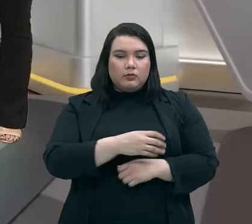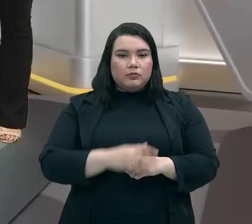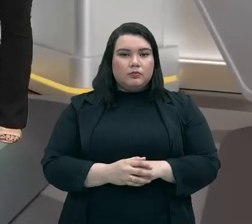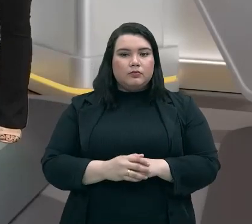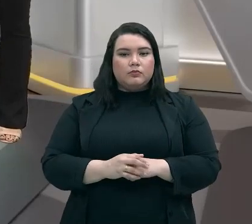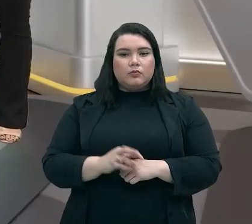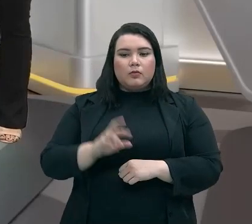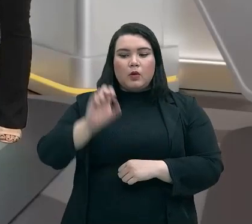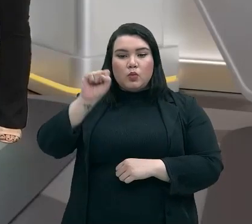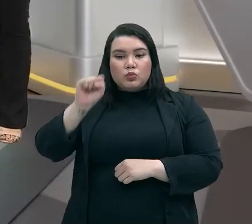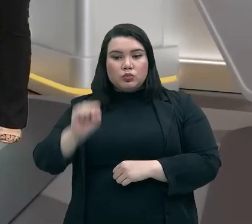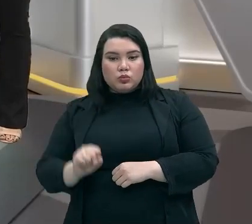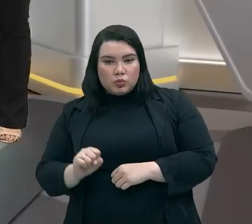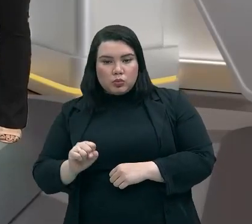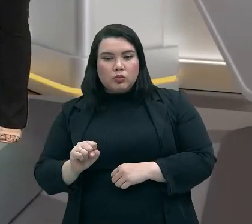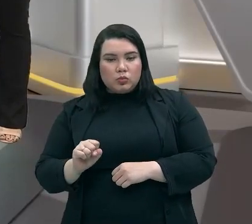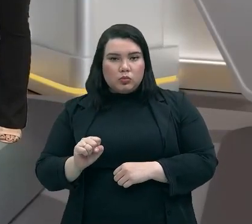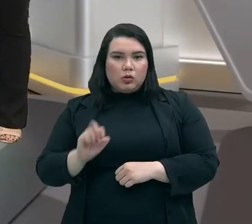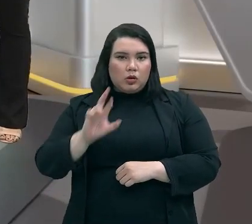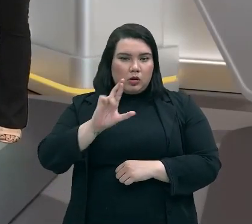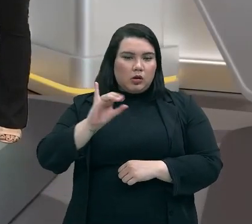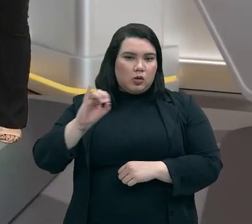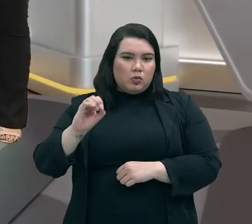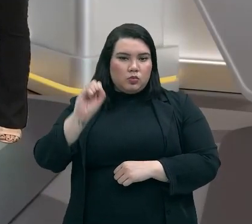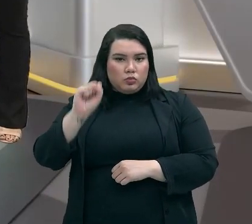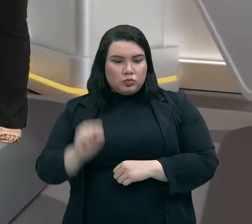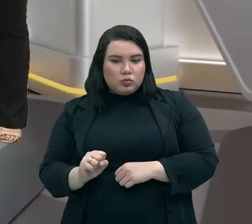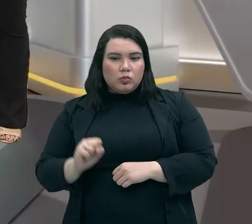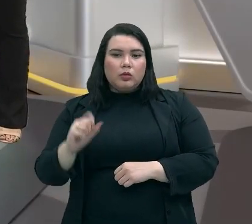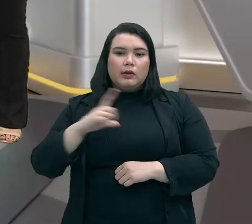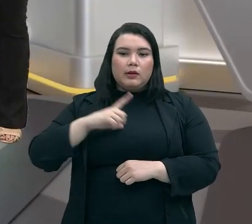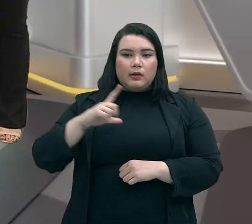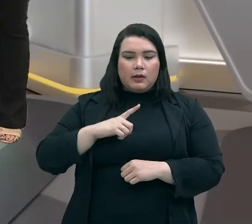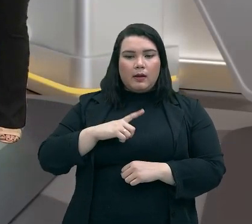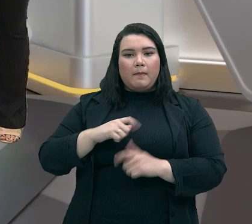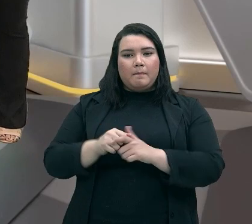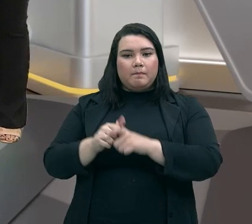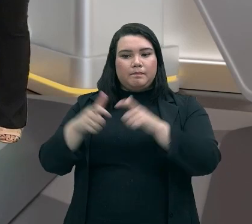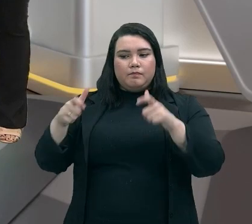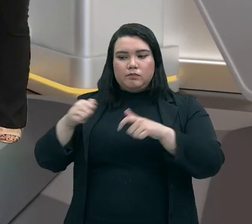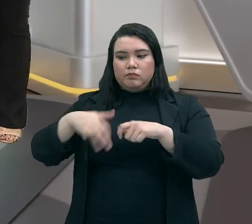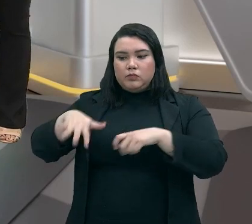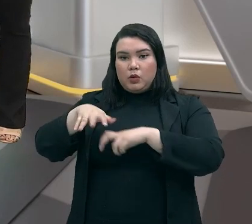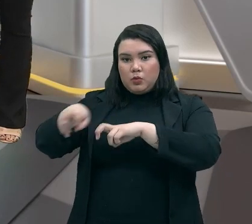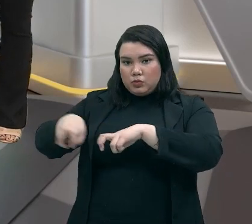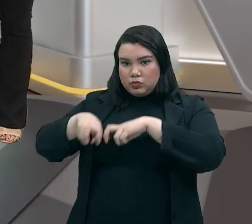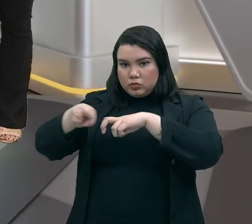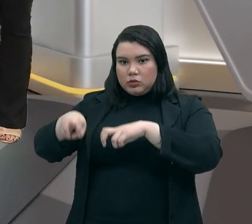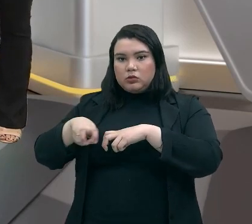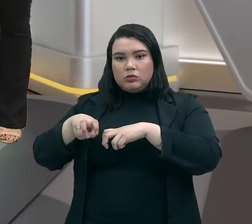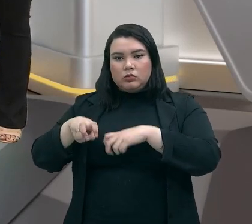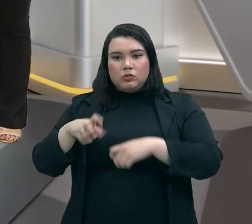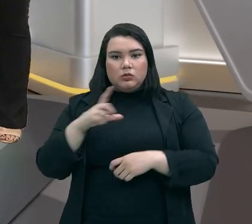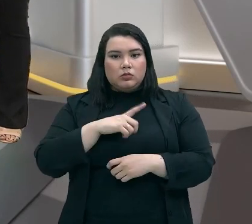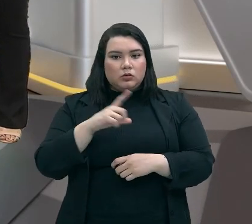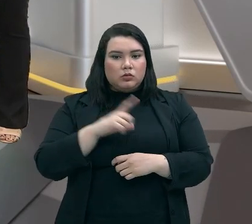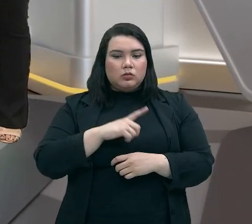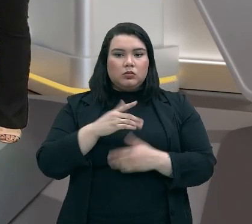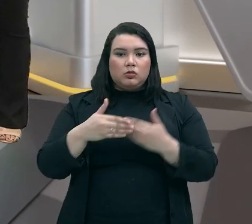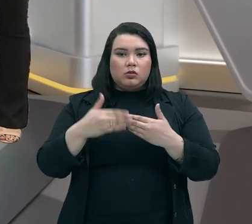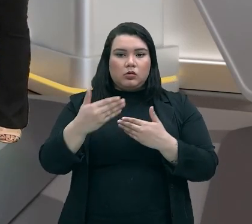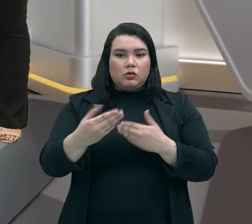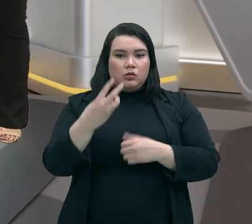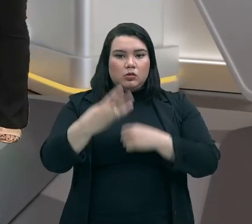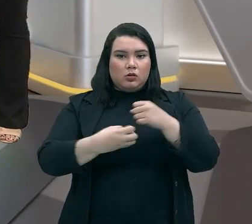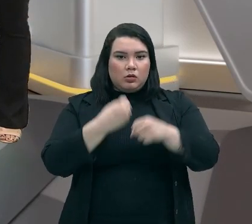Grande do Sul é o estado do Brasil, um dos que mais produzem produtos agrícolas para nós. Certo. E ele está caminhando para o 3º ano seguido